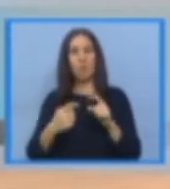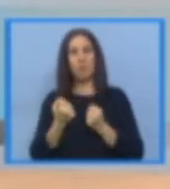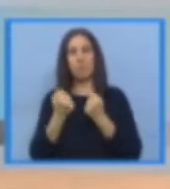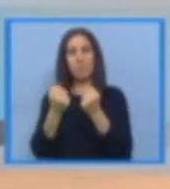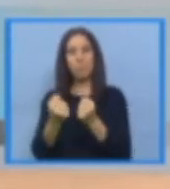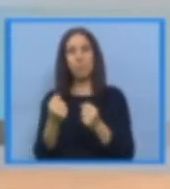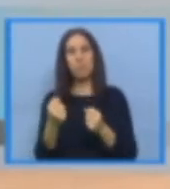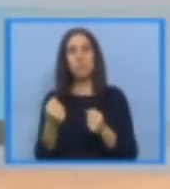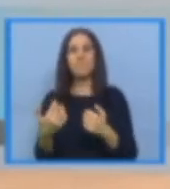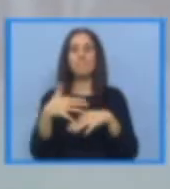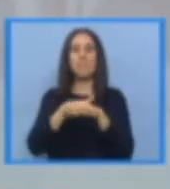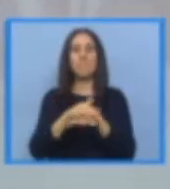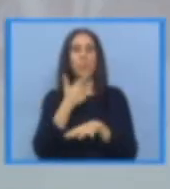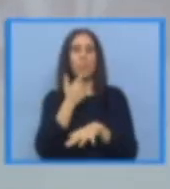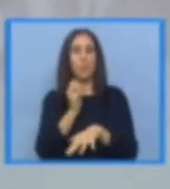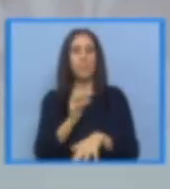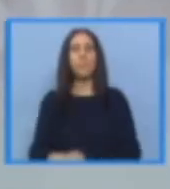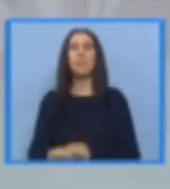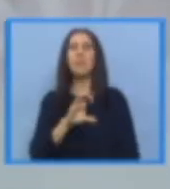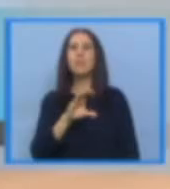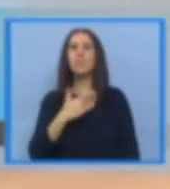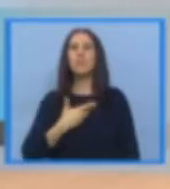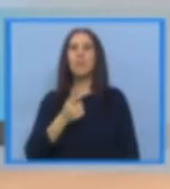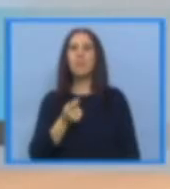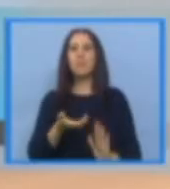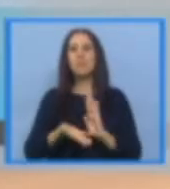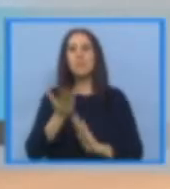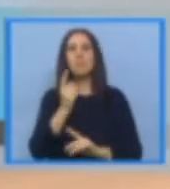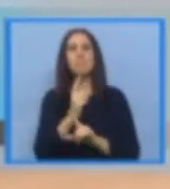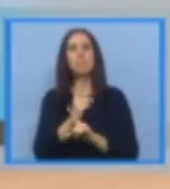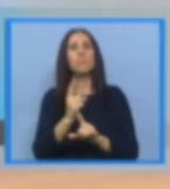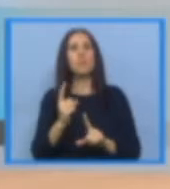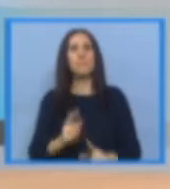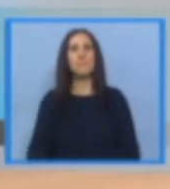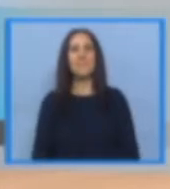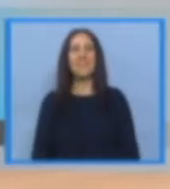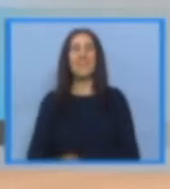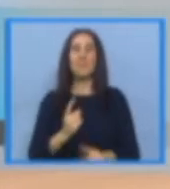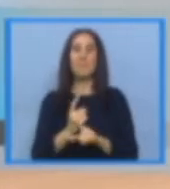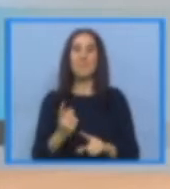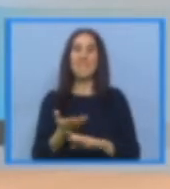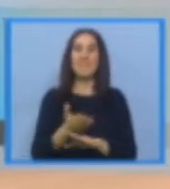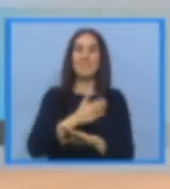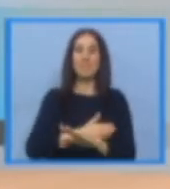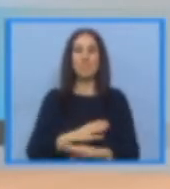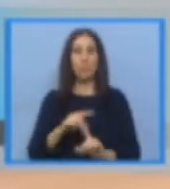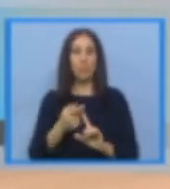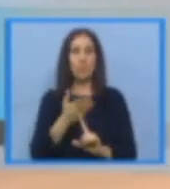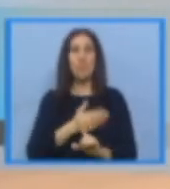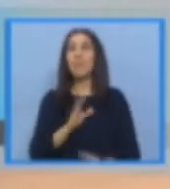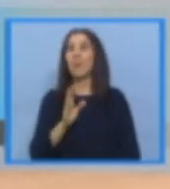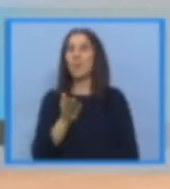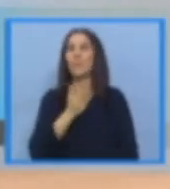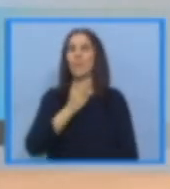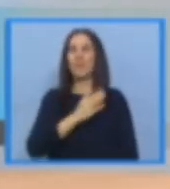integração. Porquê partir para o Chad? Porque isso vem bastante mais atrás. Não, ainda